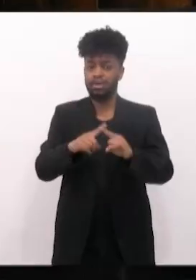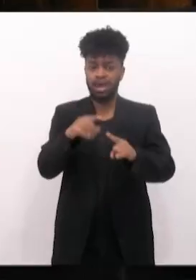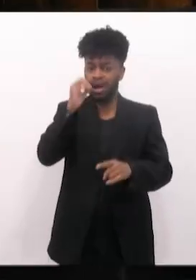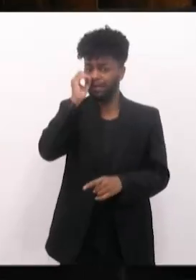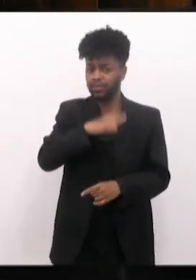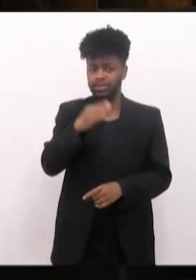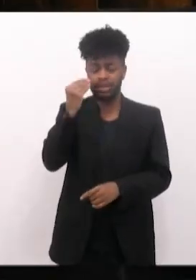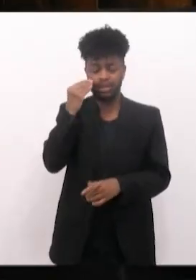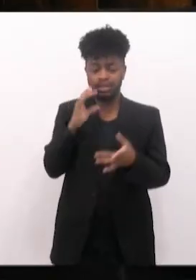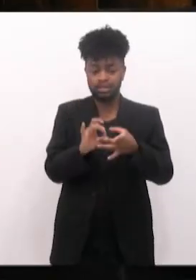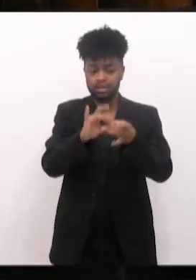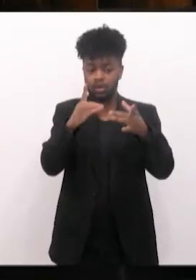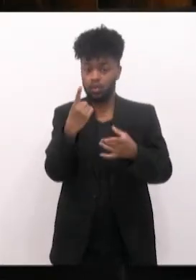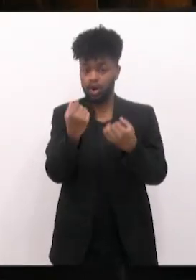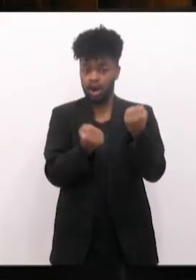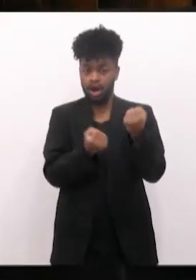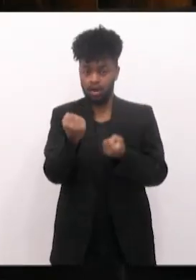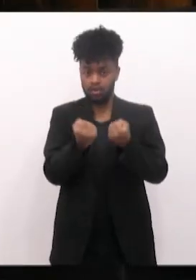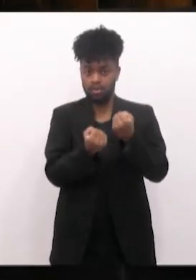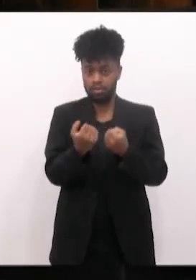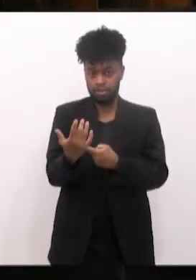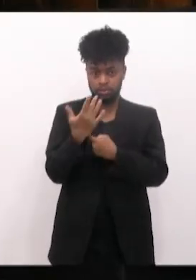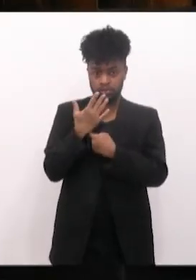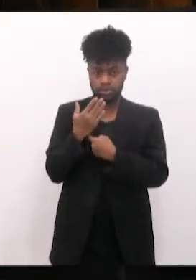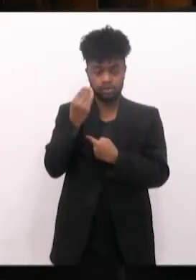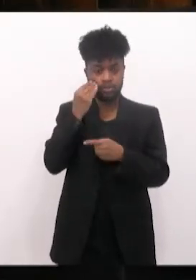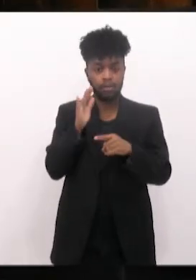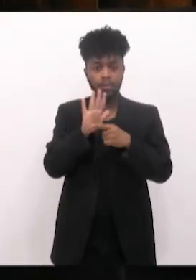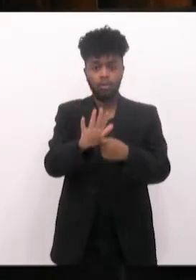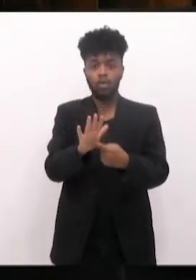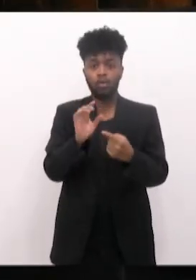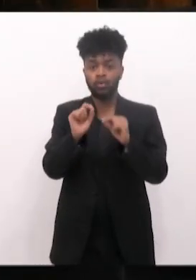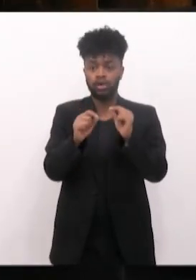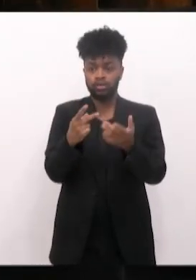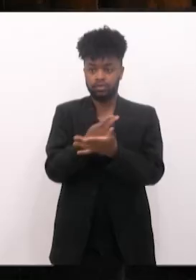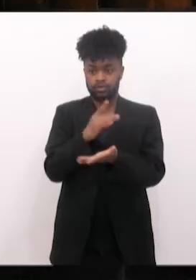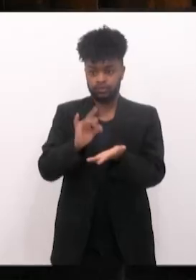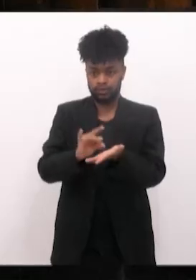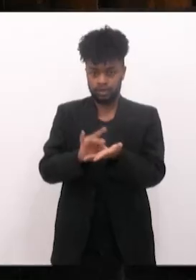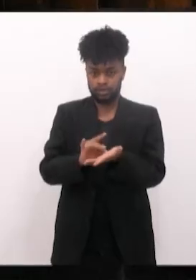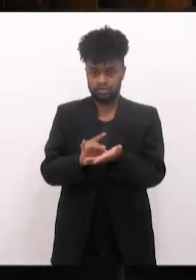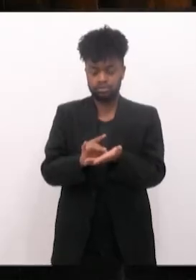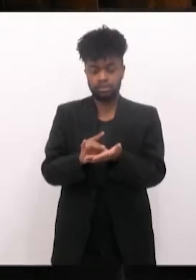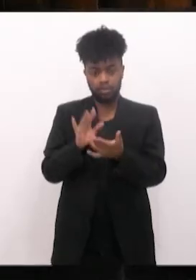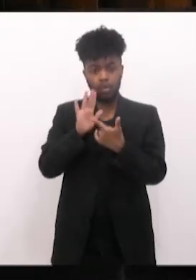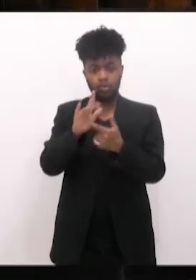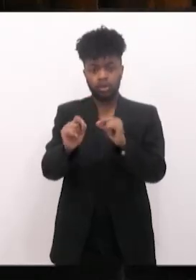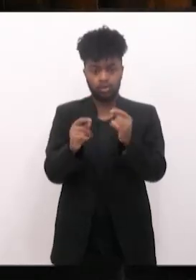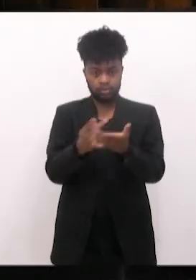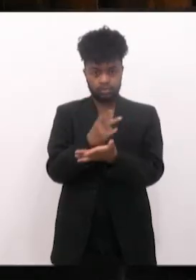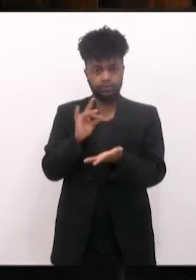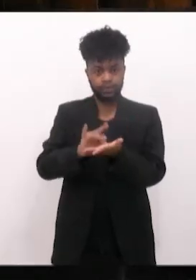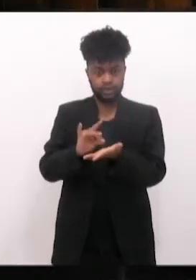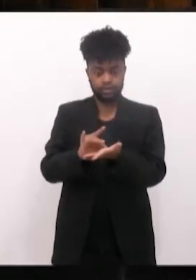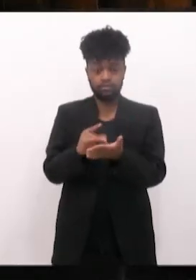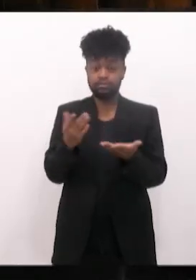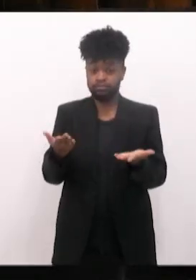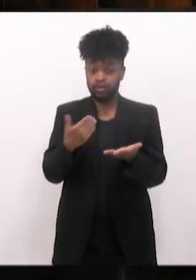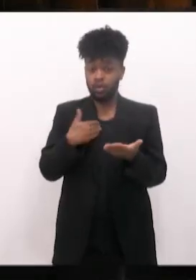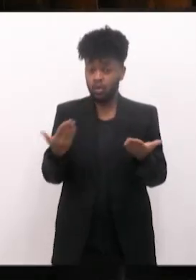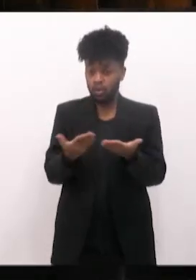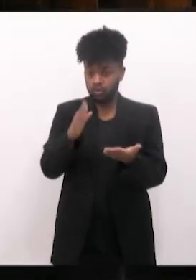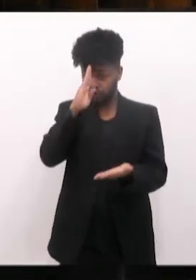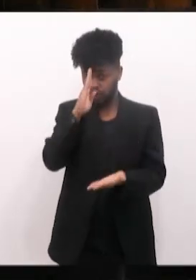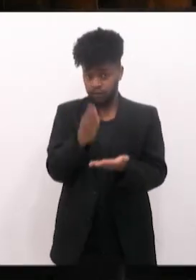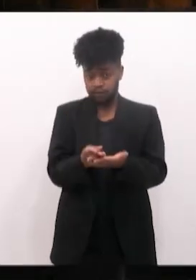liberar uma viatura, para mostrar a verdade. A verdade. E eu confio hoje